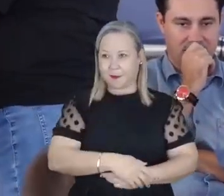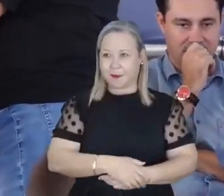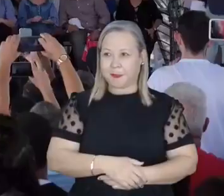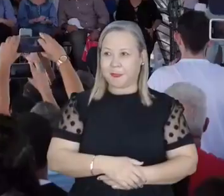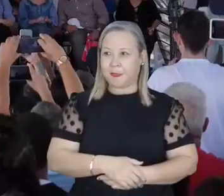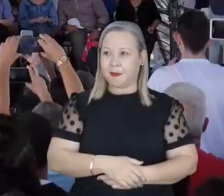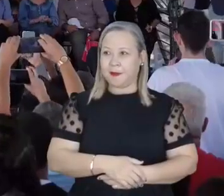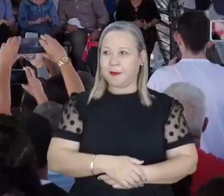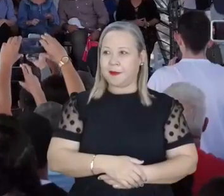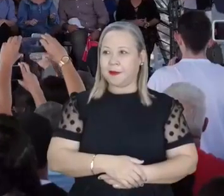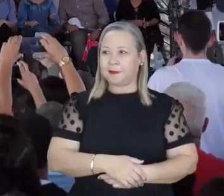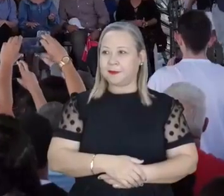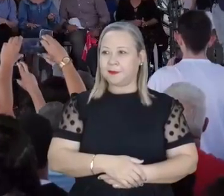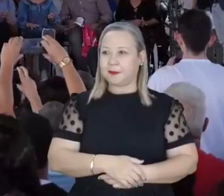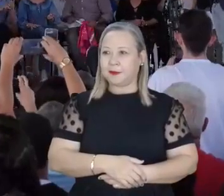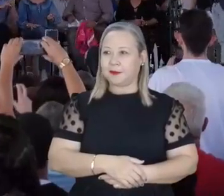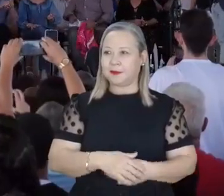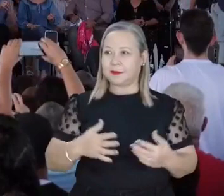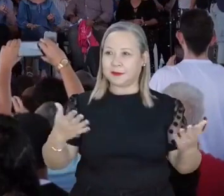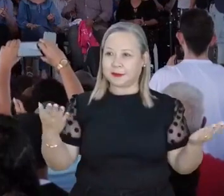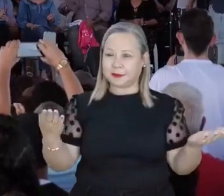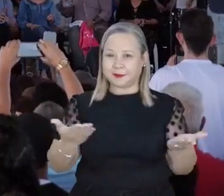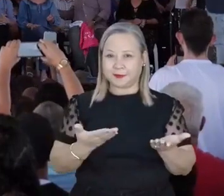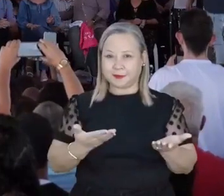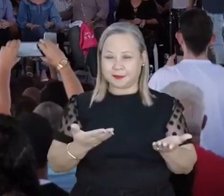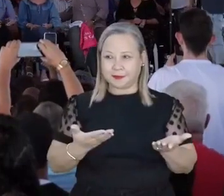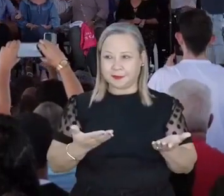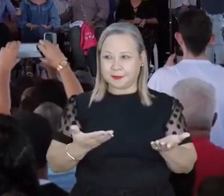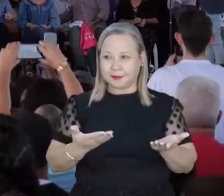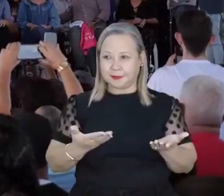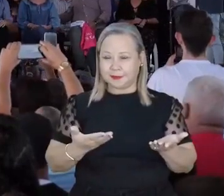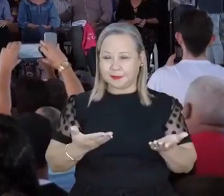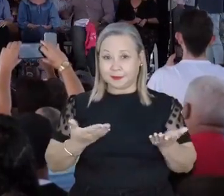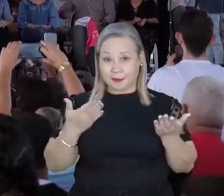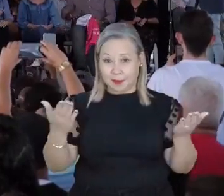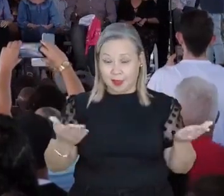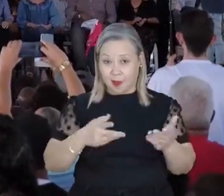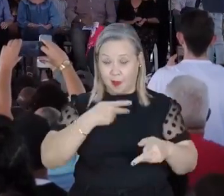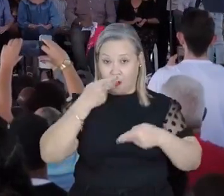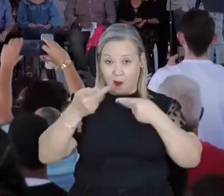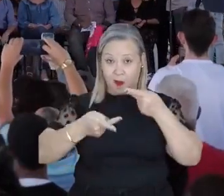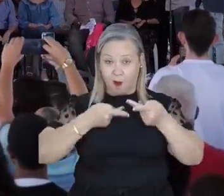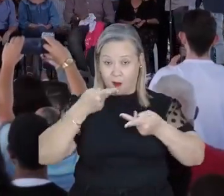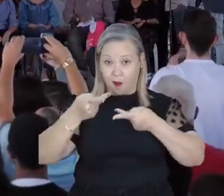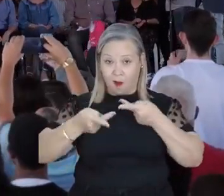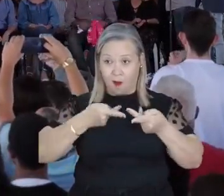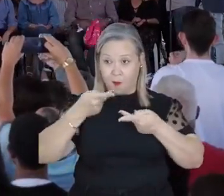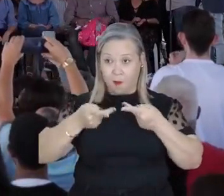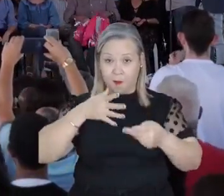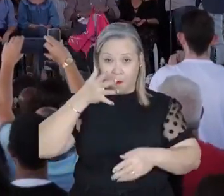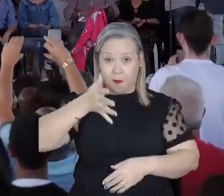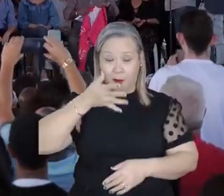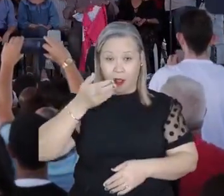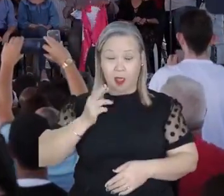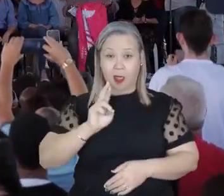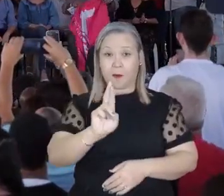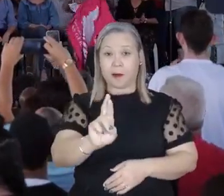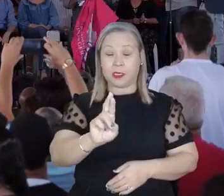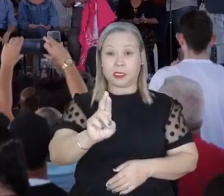Agora, agora é o seguinte, para falar, representando os empresários da